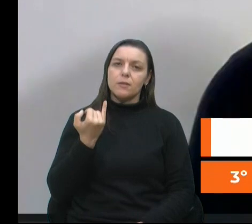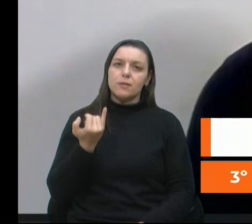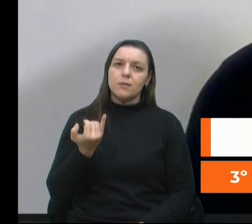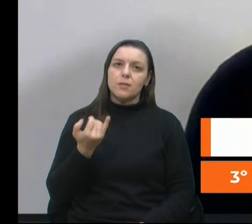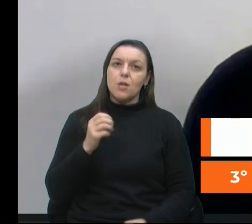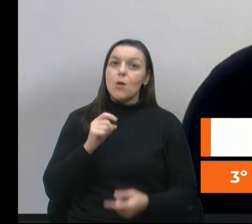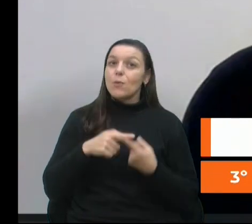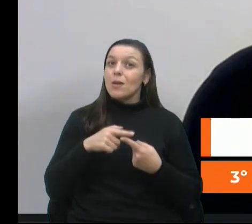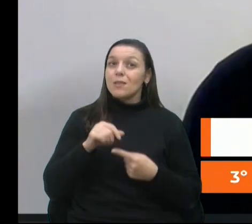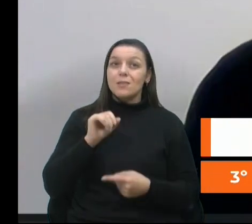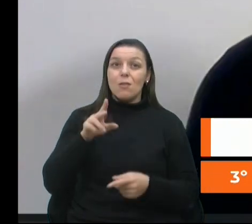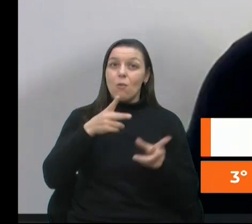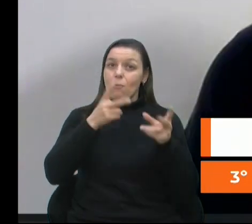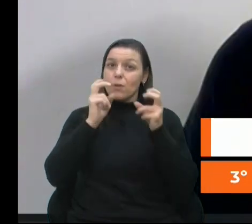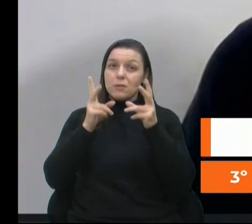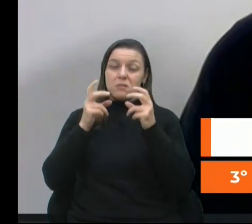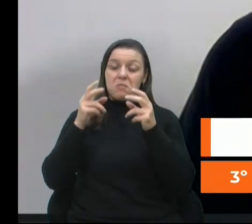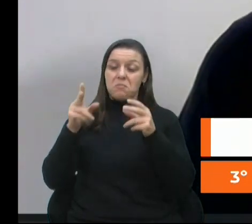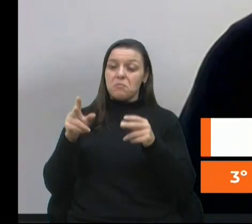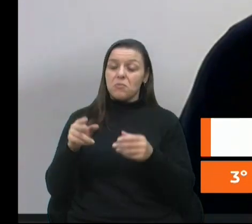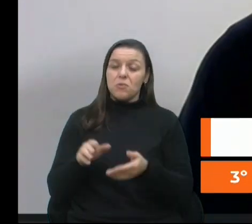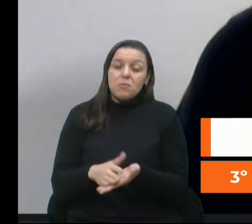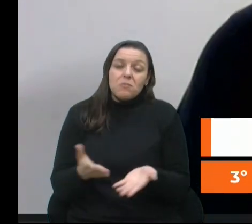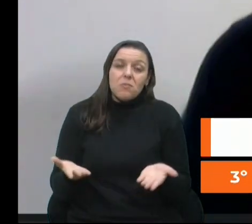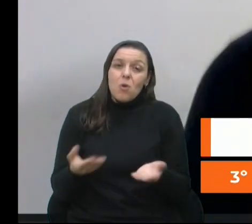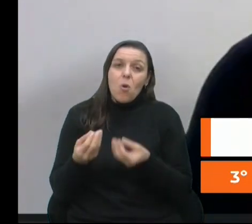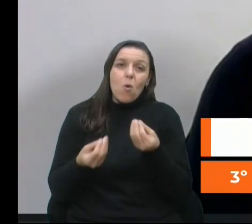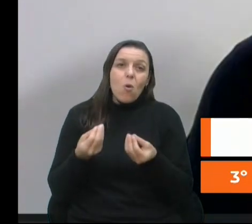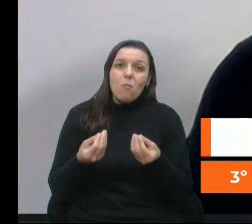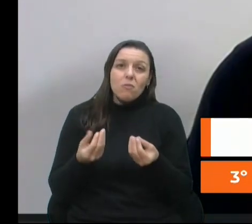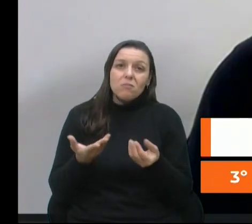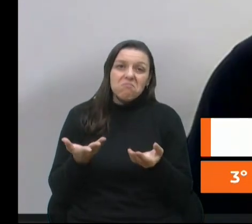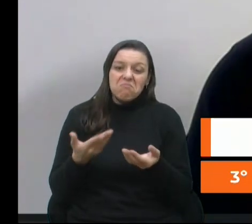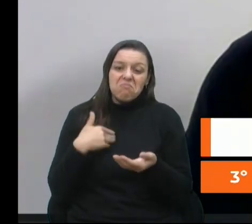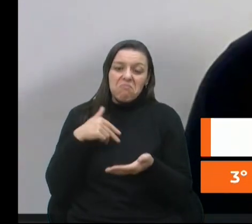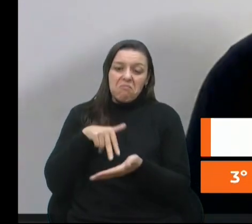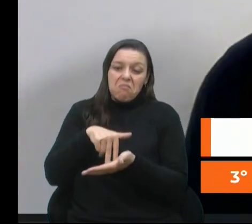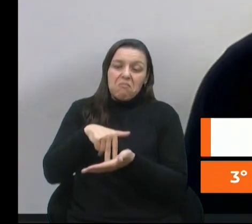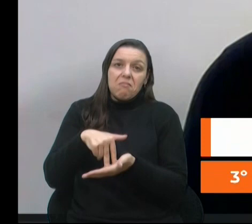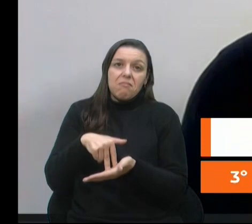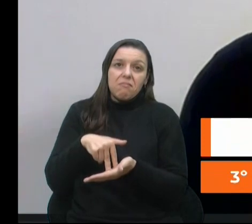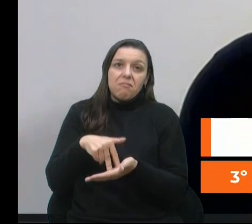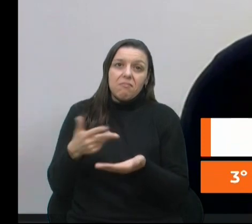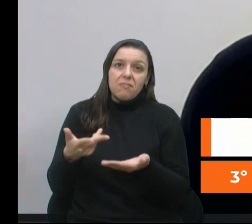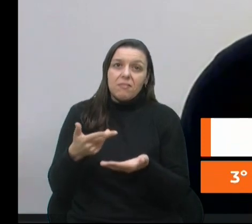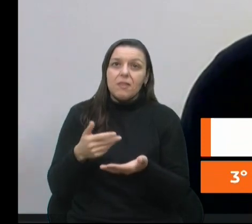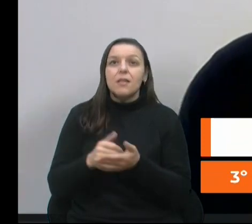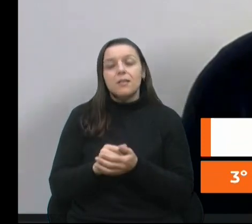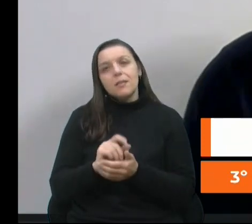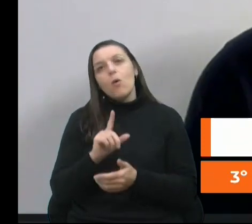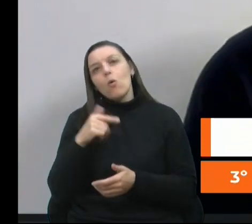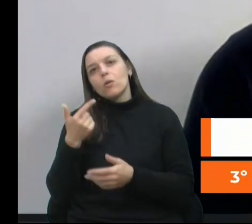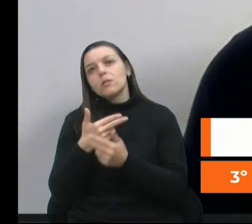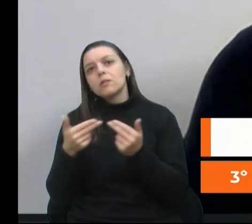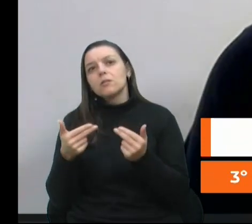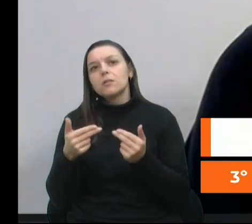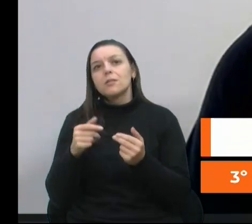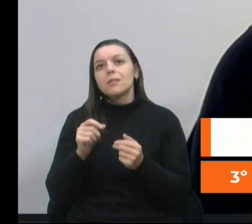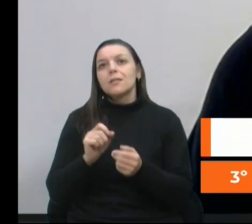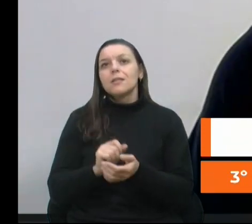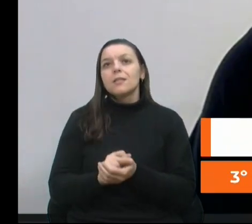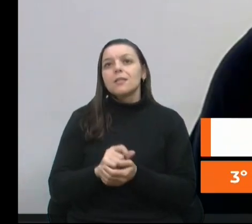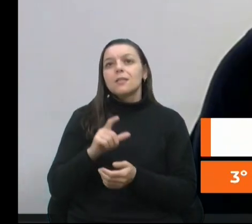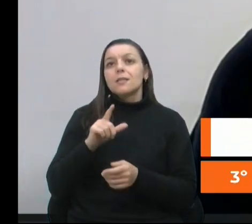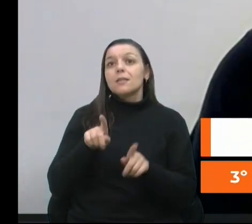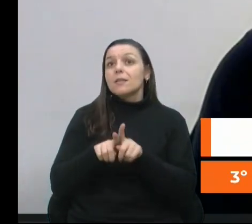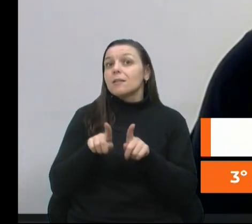Porque se eu não sou visto, se eu não sou um indivíduo, não tem para que eu estar aqui. E aí vou abrir um outro parênteses. Esse é um dos